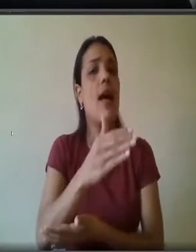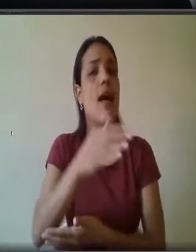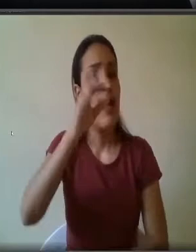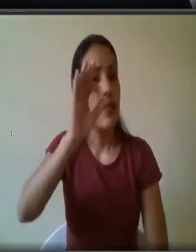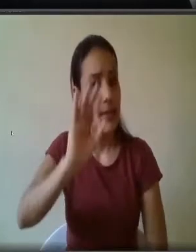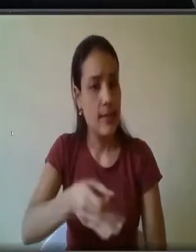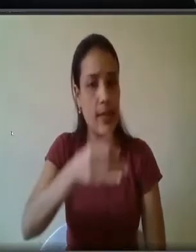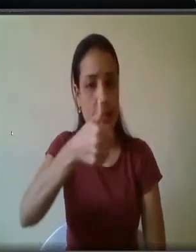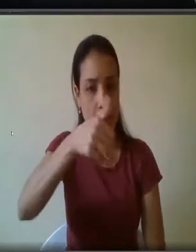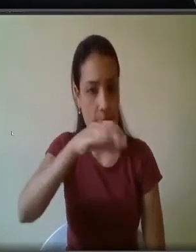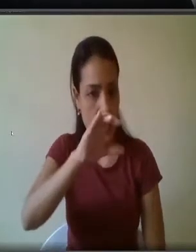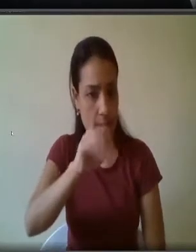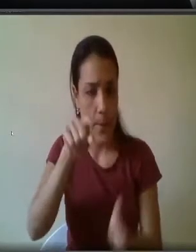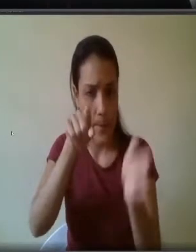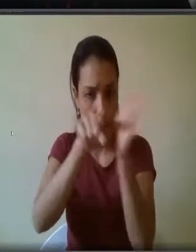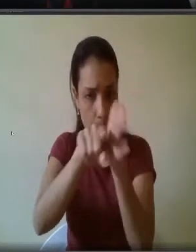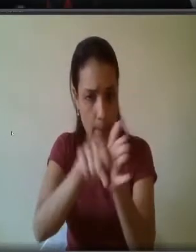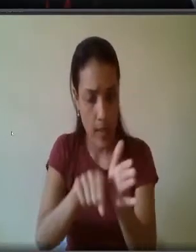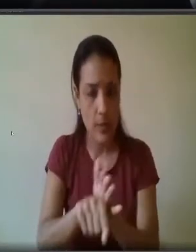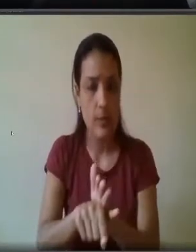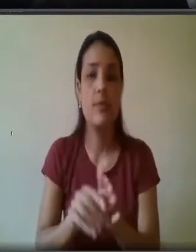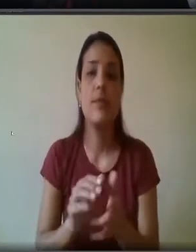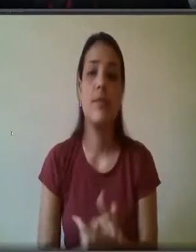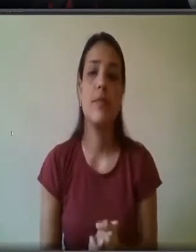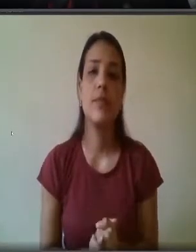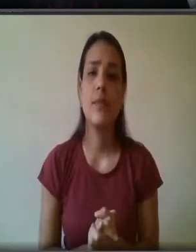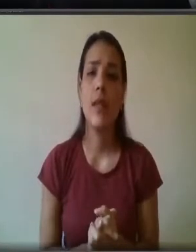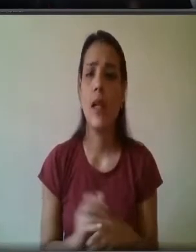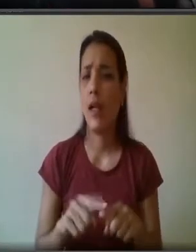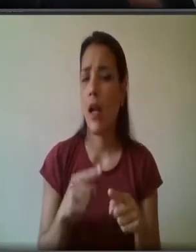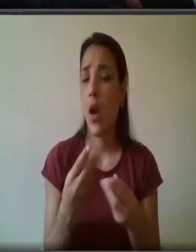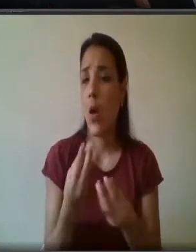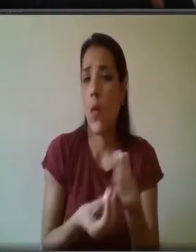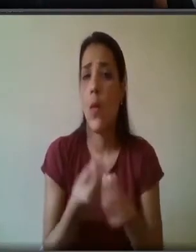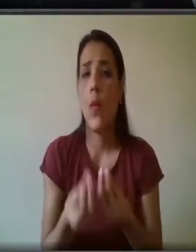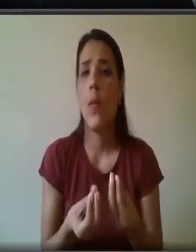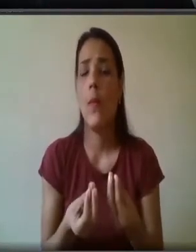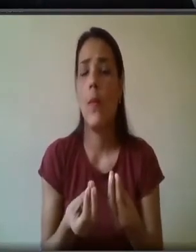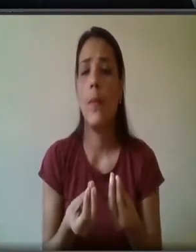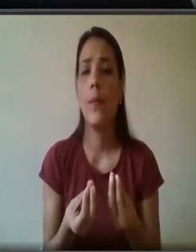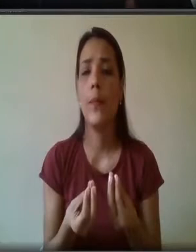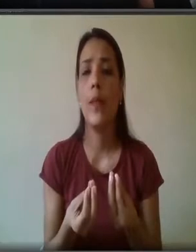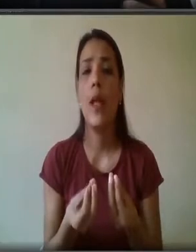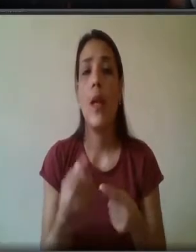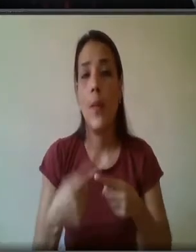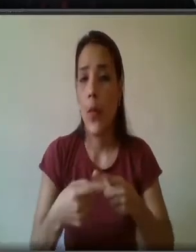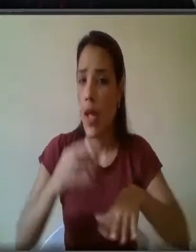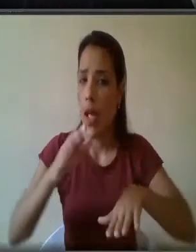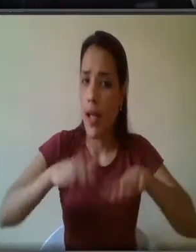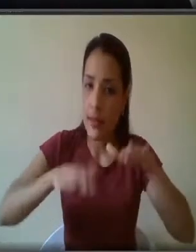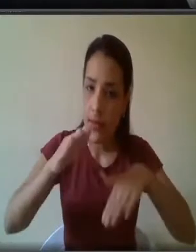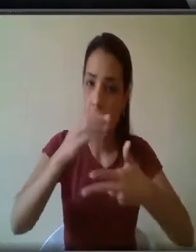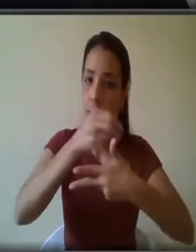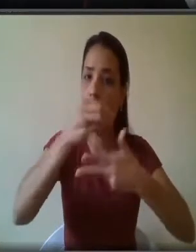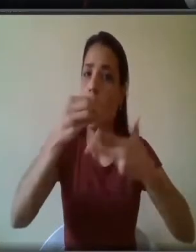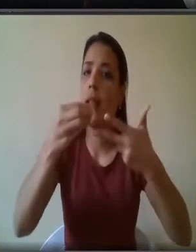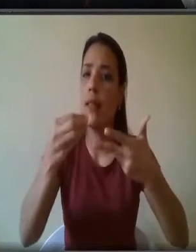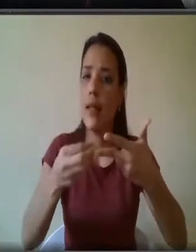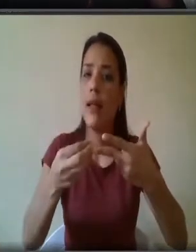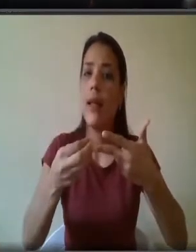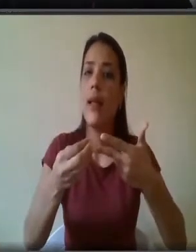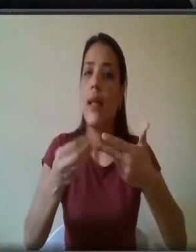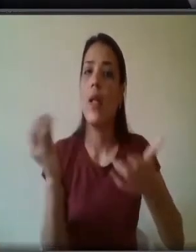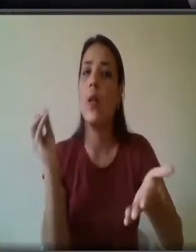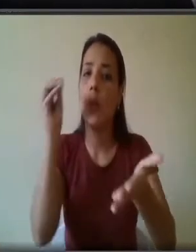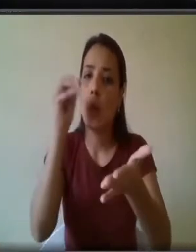aula porque pergunta bastante como é que eu faço, e aí você vai ver até que às vezes o Enem repete. Antes eu fazia essa